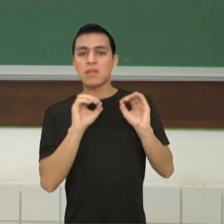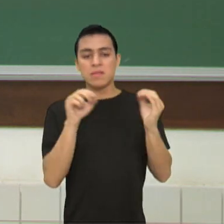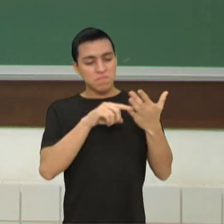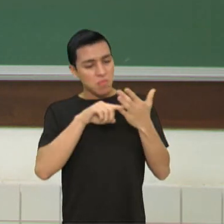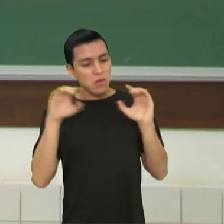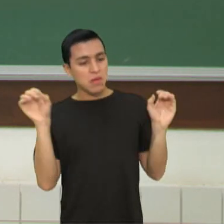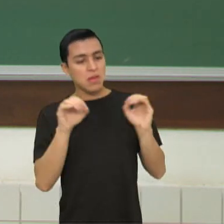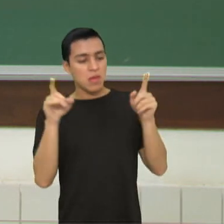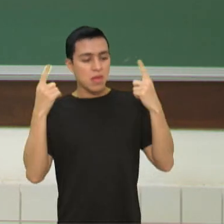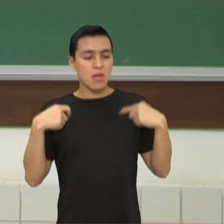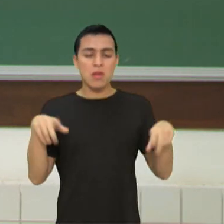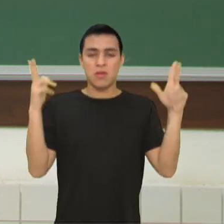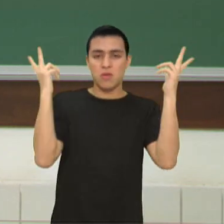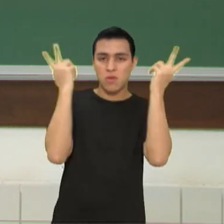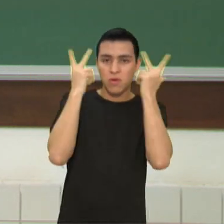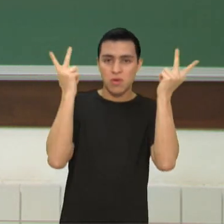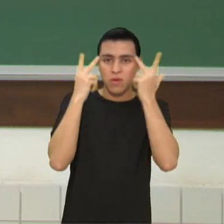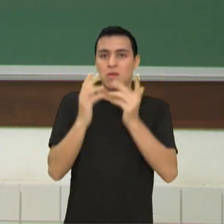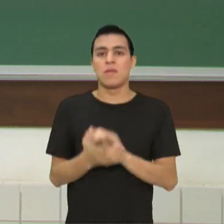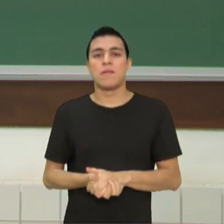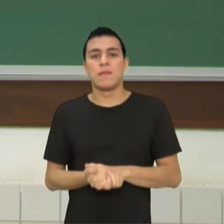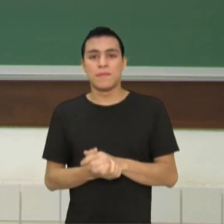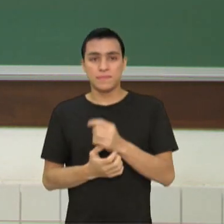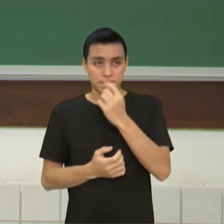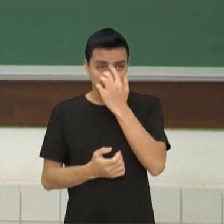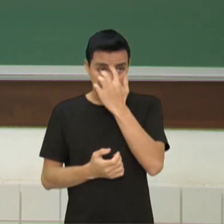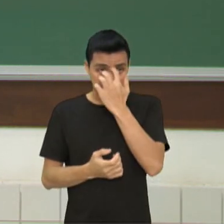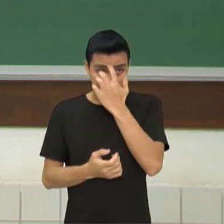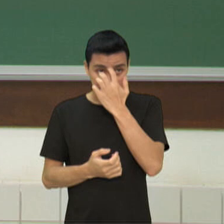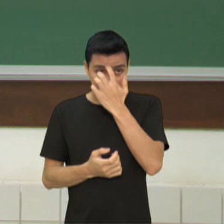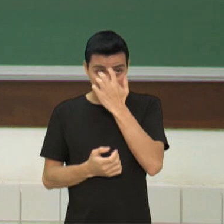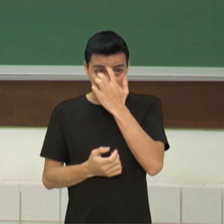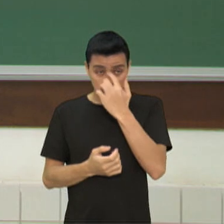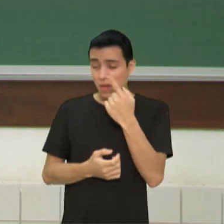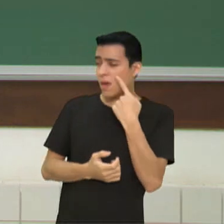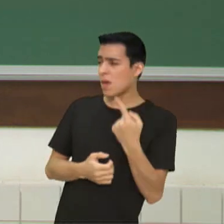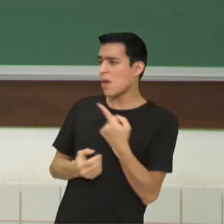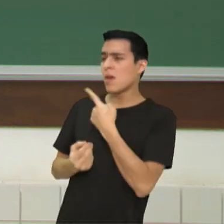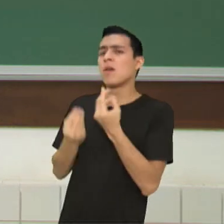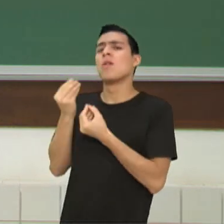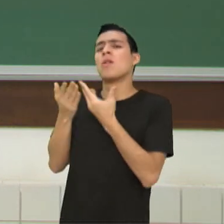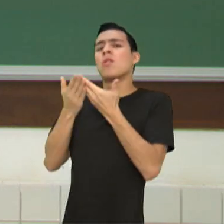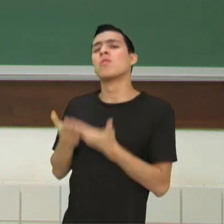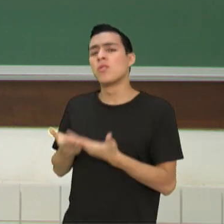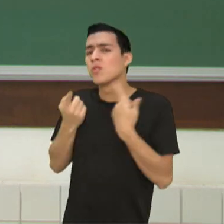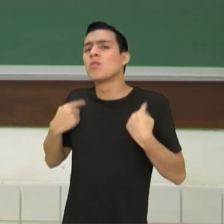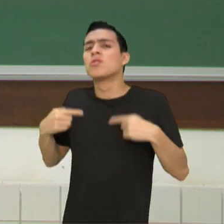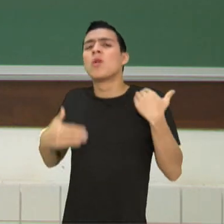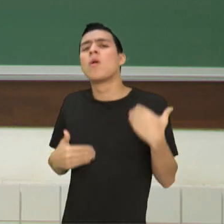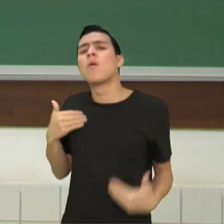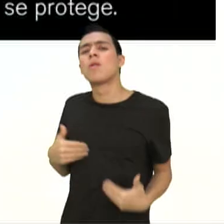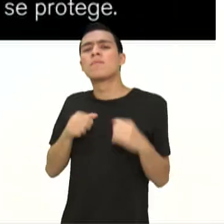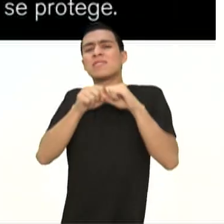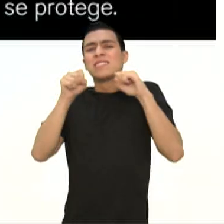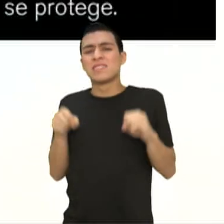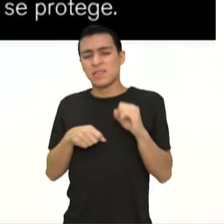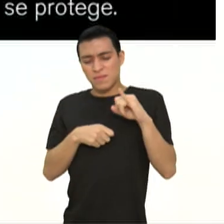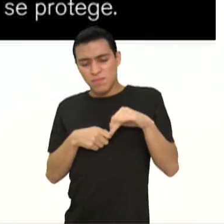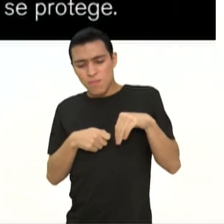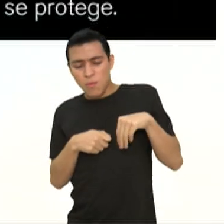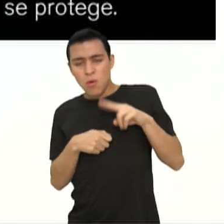Entende? Olha para cá. Como é que a gente estuda a imunidade no corpo humano?